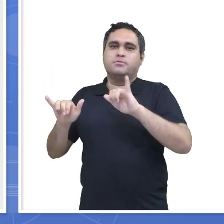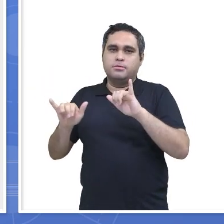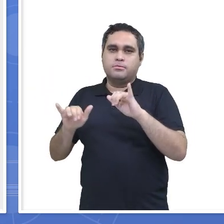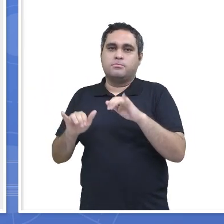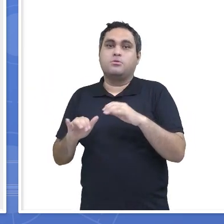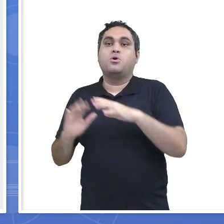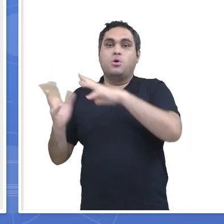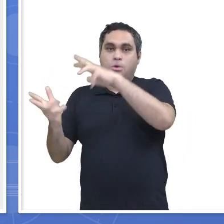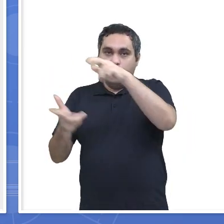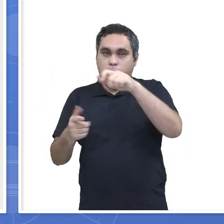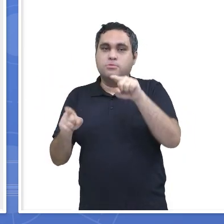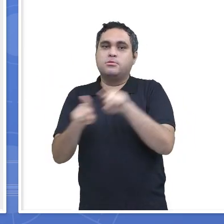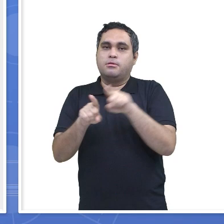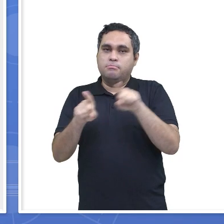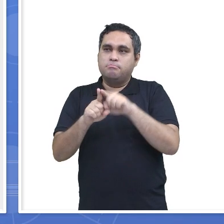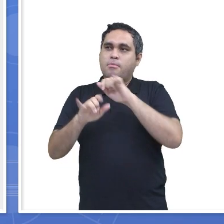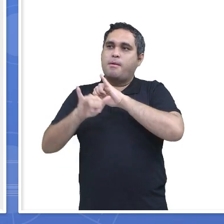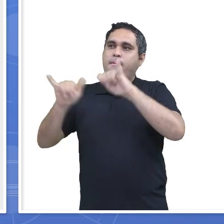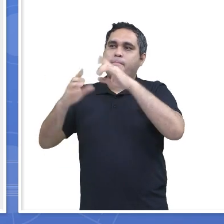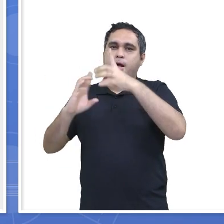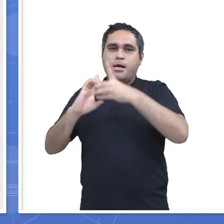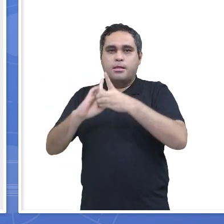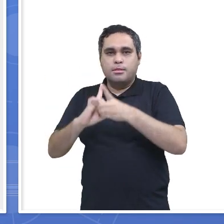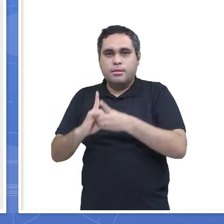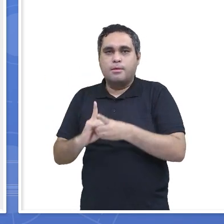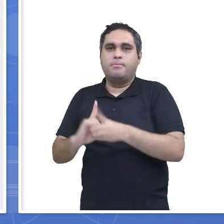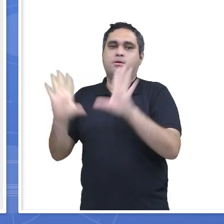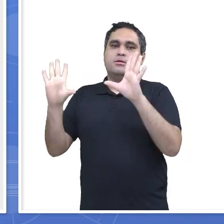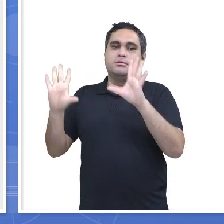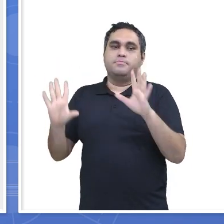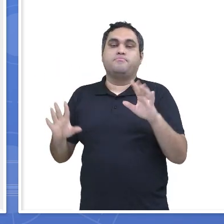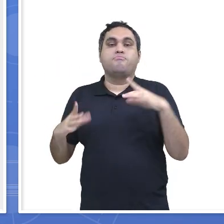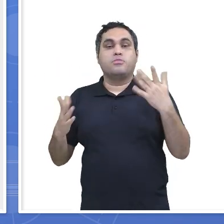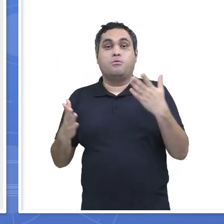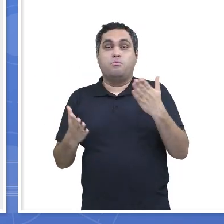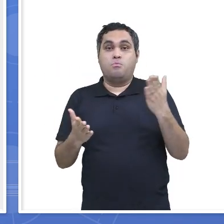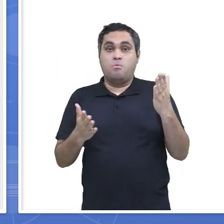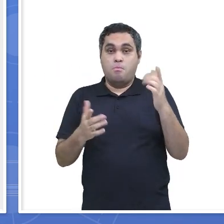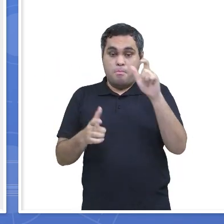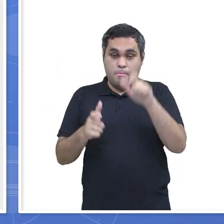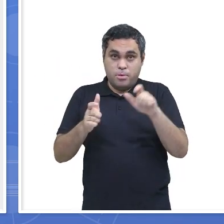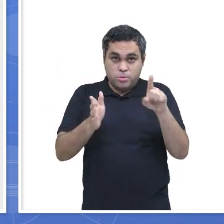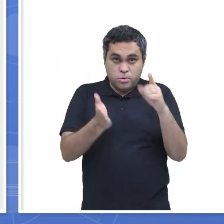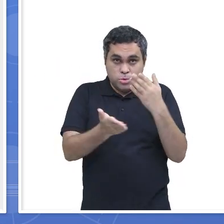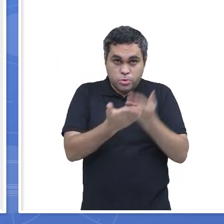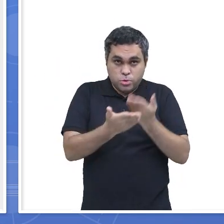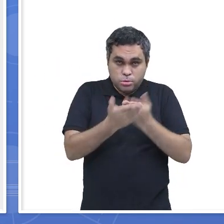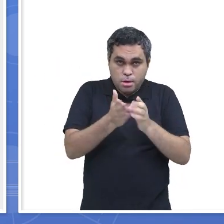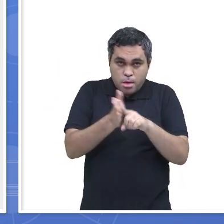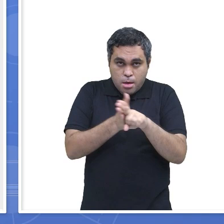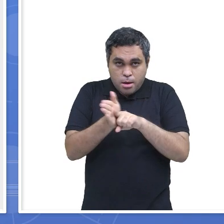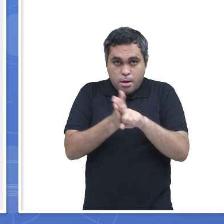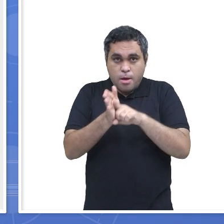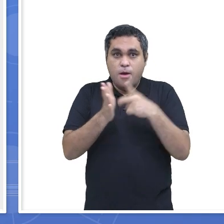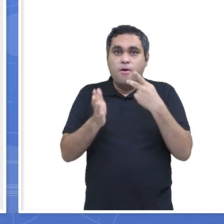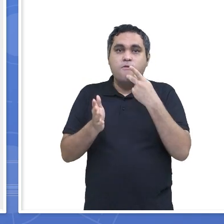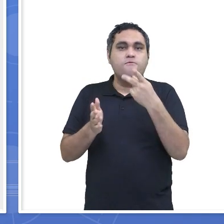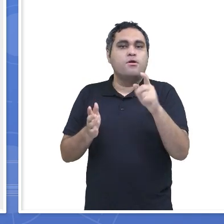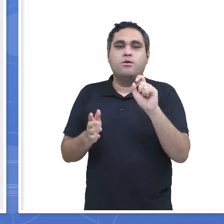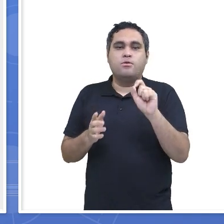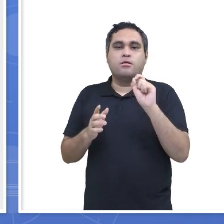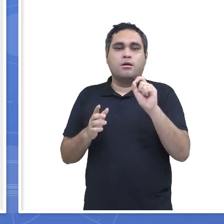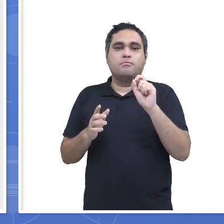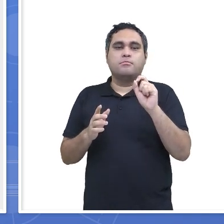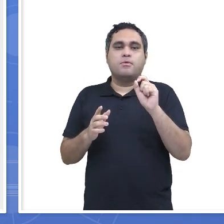Muitos estudiosos identificam, né, o ápice, o momento auge desse momento,